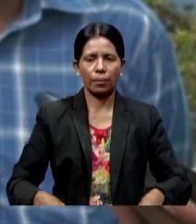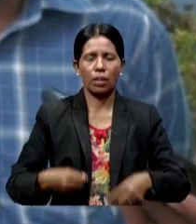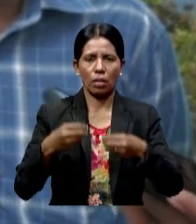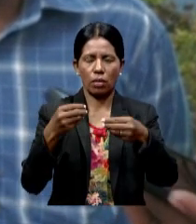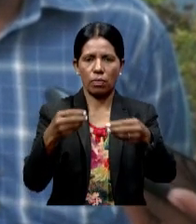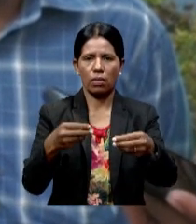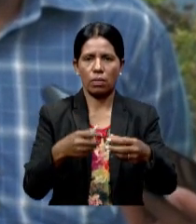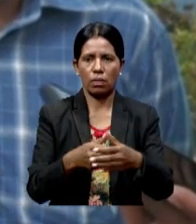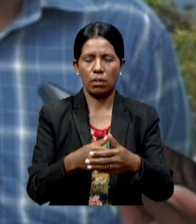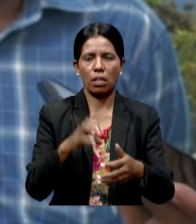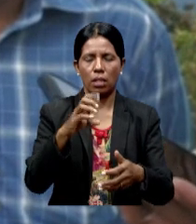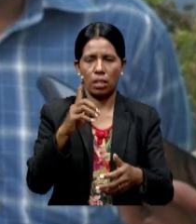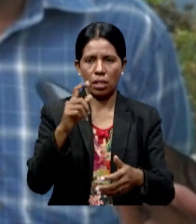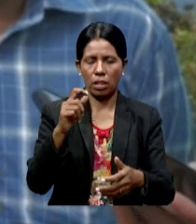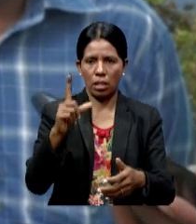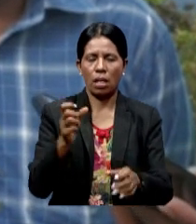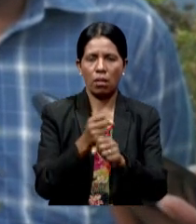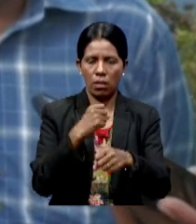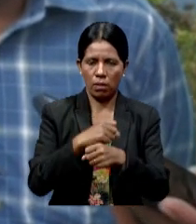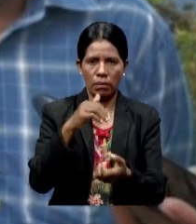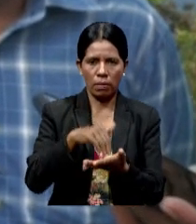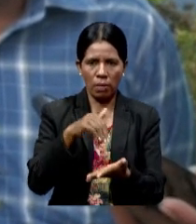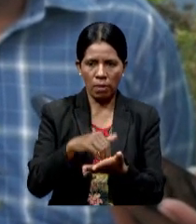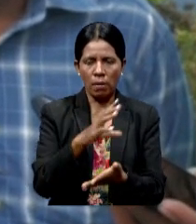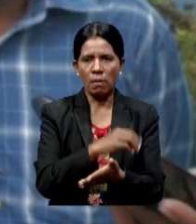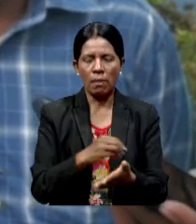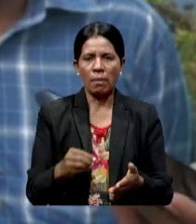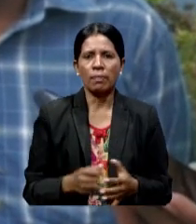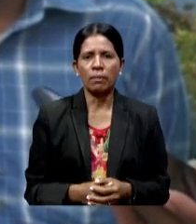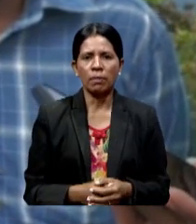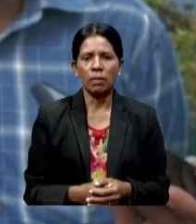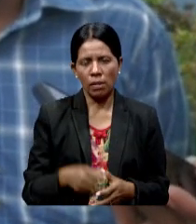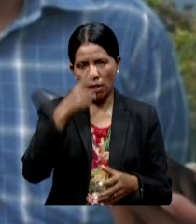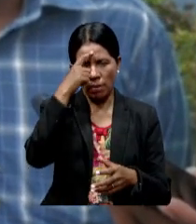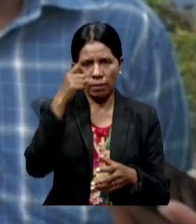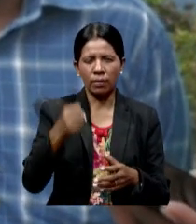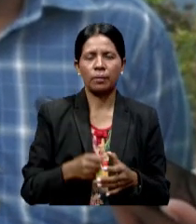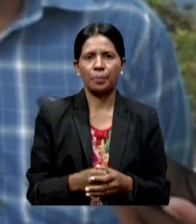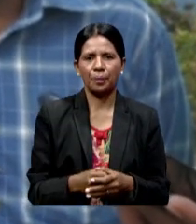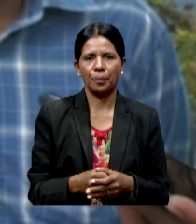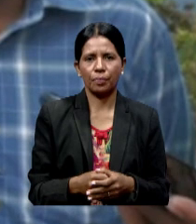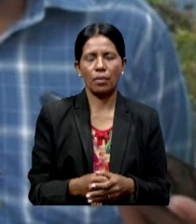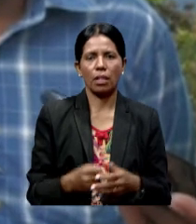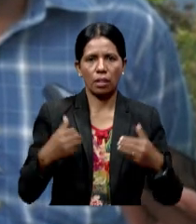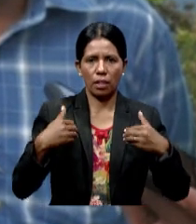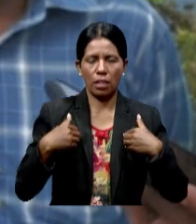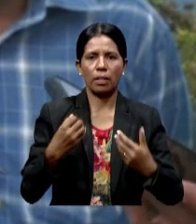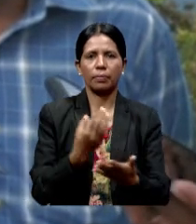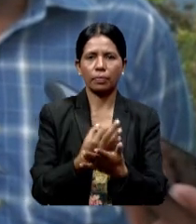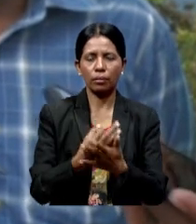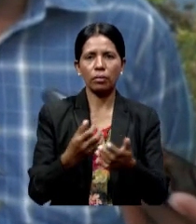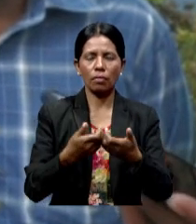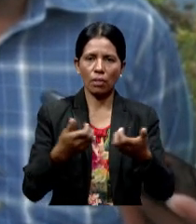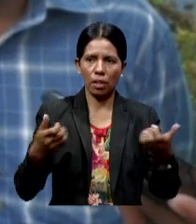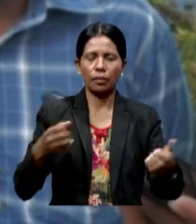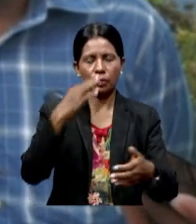ba a RTL para bele halo isturu, nune mo zalo konstruir saun tamba. Ia estudo ne ita e orçamento que ta depois ba